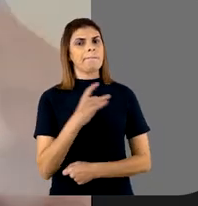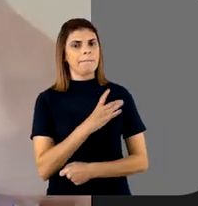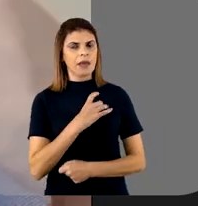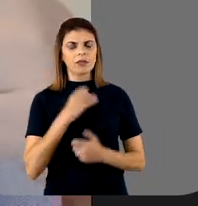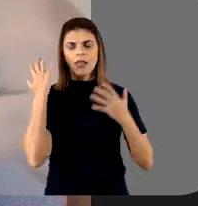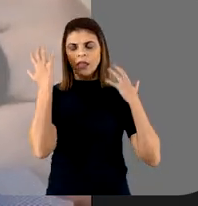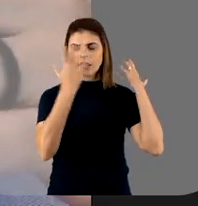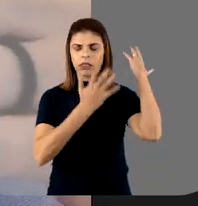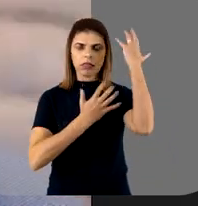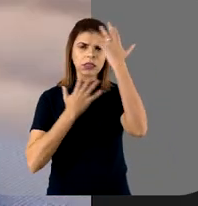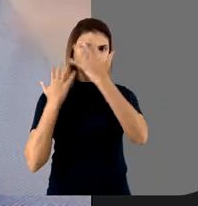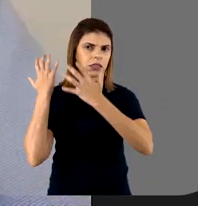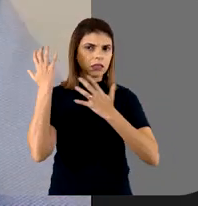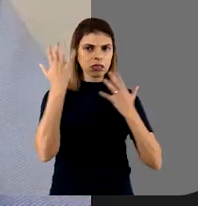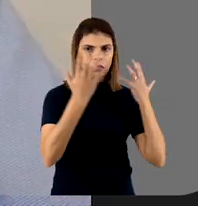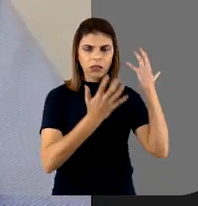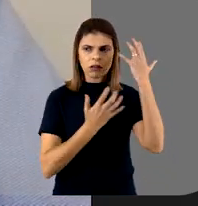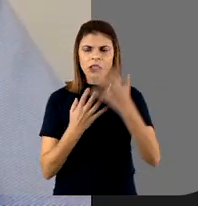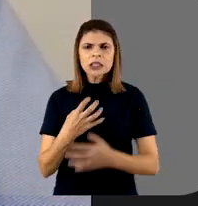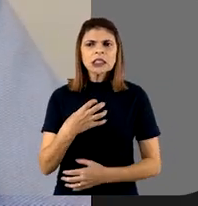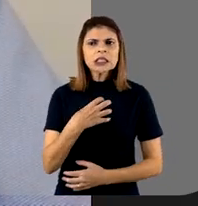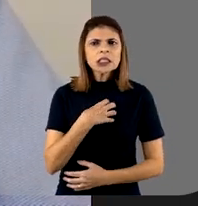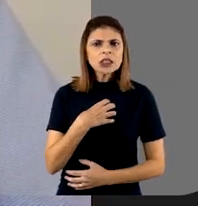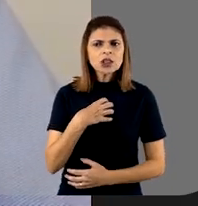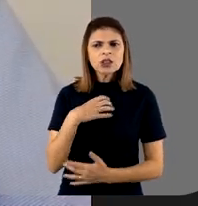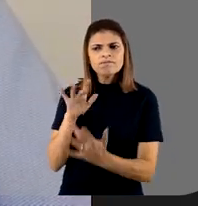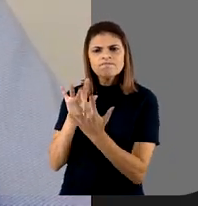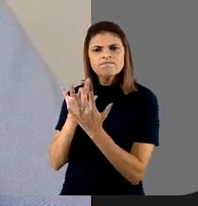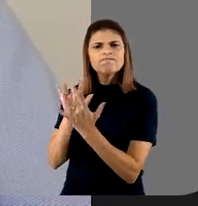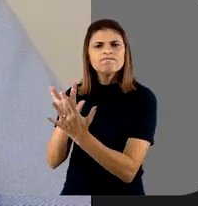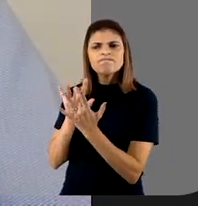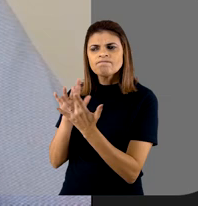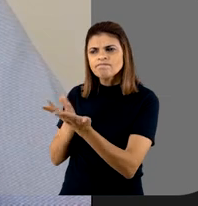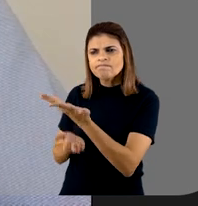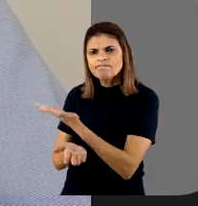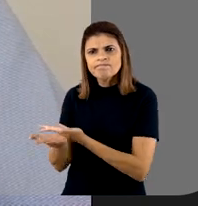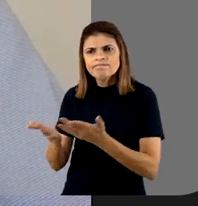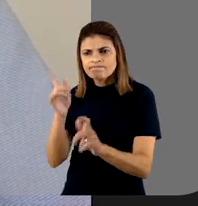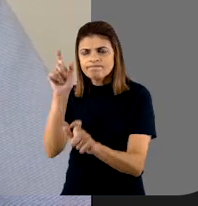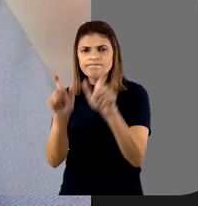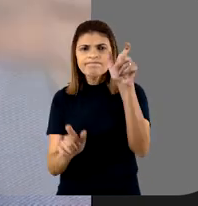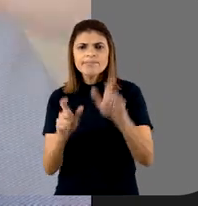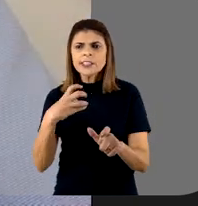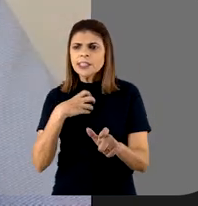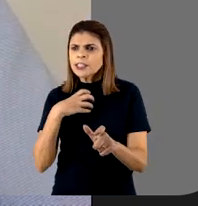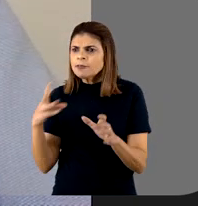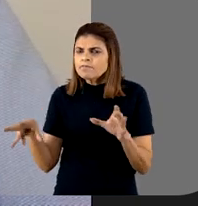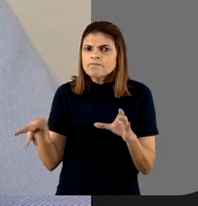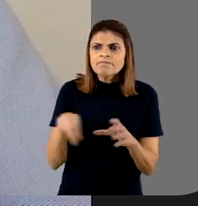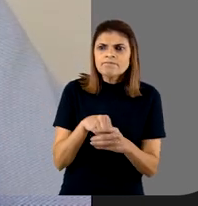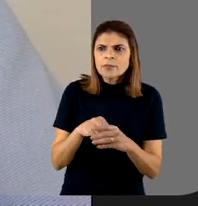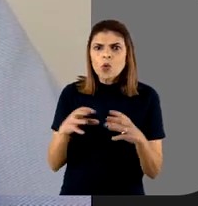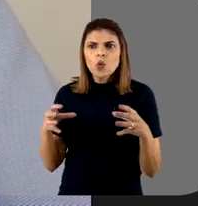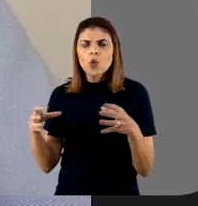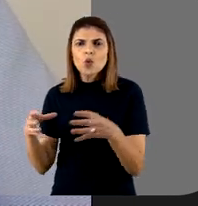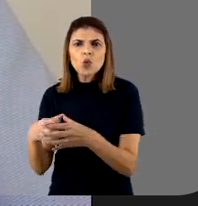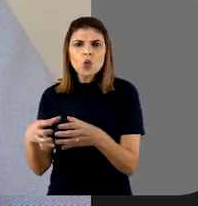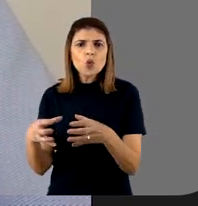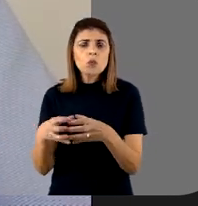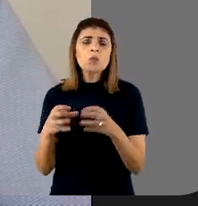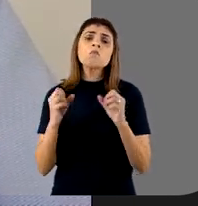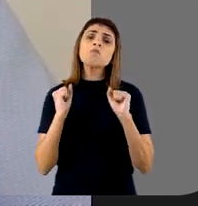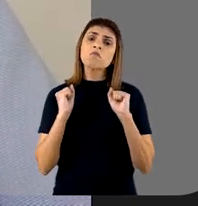nos atormenta. E sentir-se conectado com os outros, pertencente a um